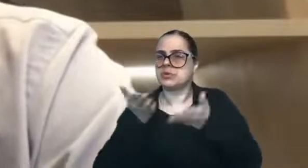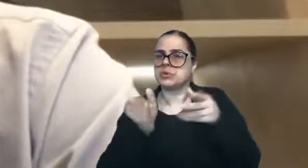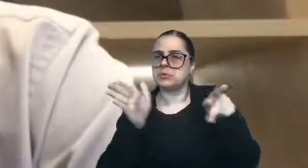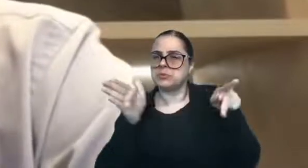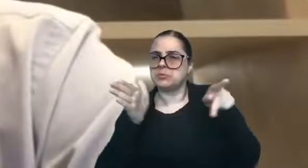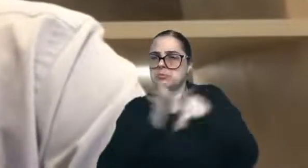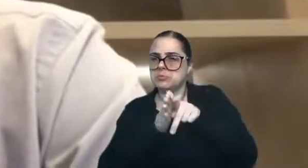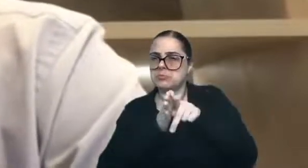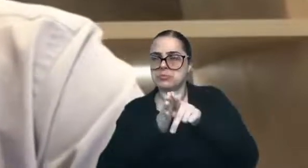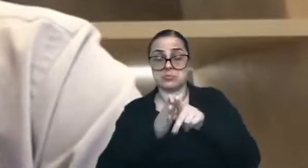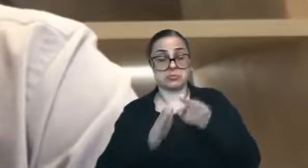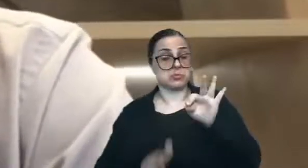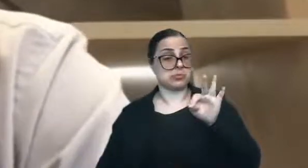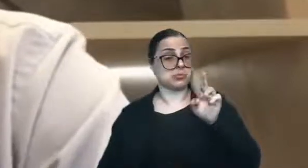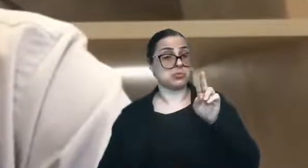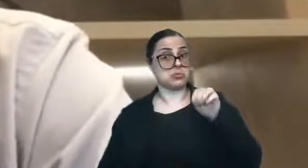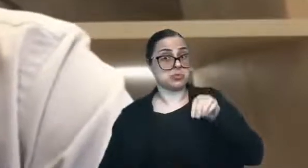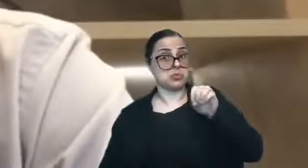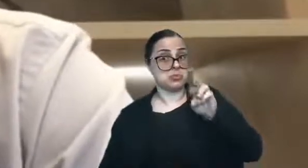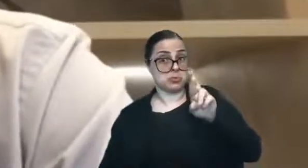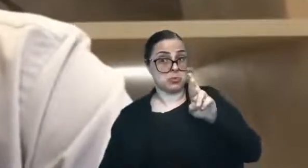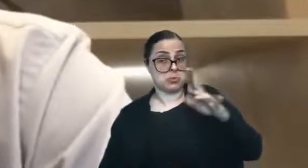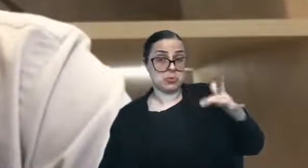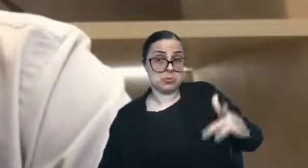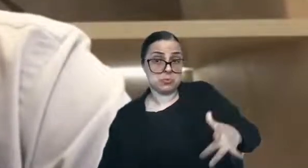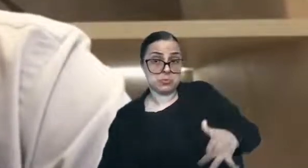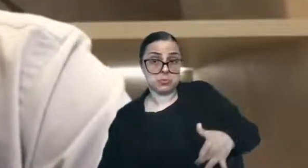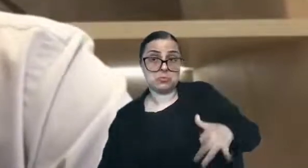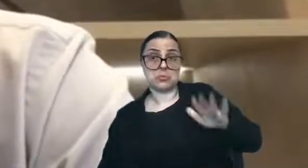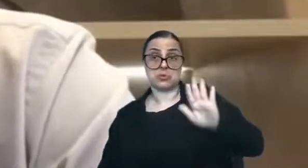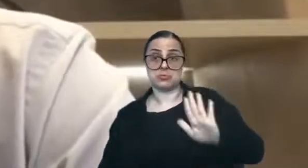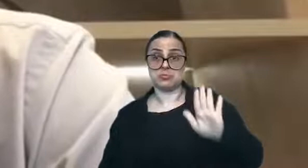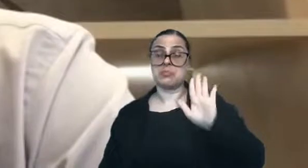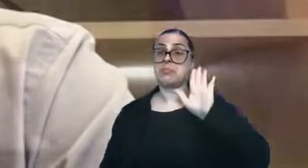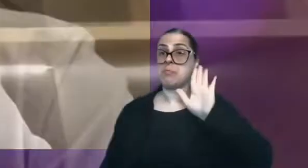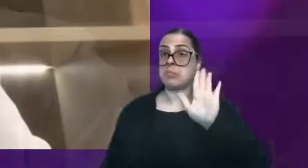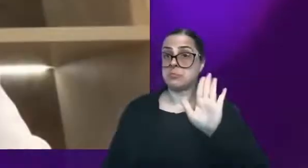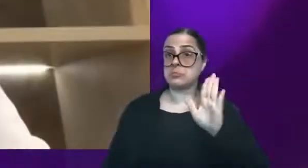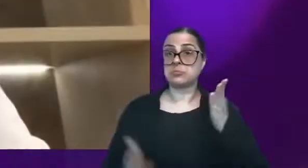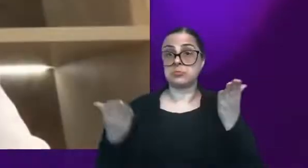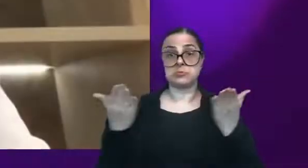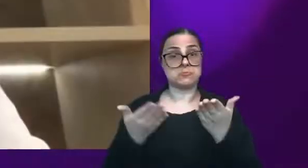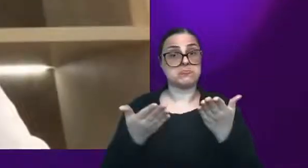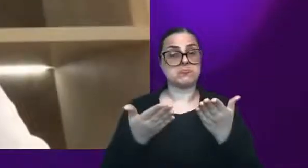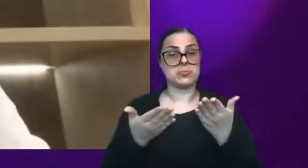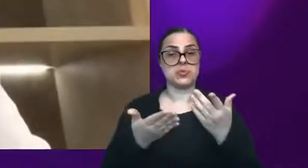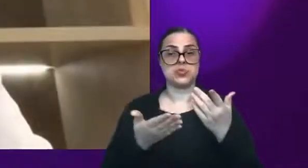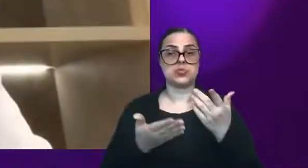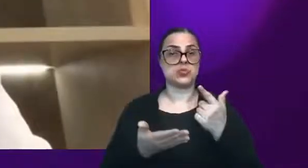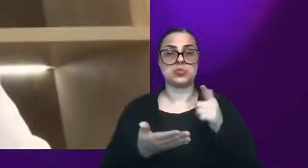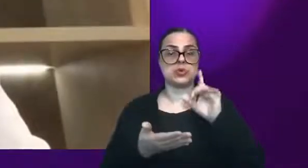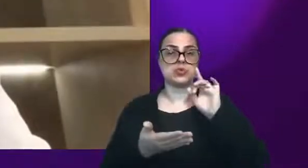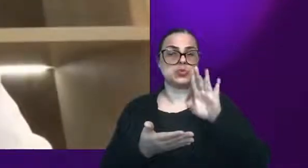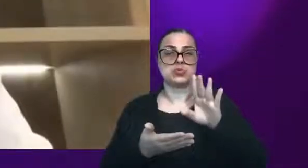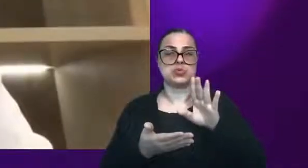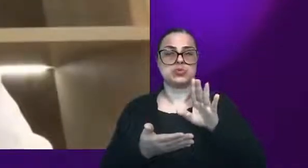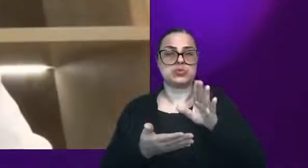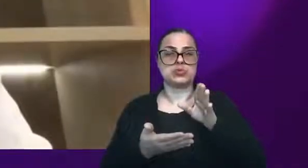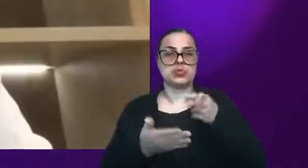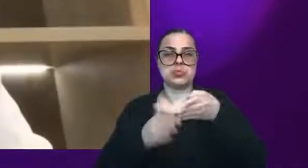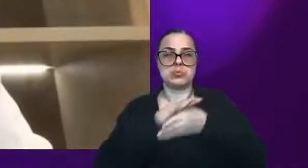que voltou à tona com algumas indicações que já não são as habituais, que a gente já conhece, né? Que são os HCCs e as metástases